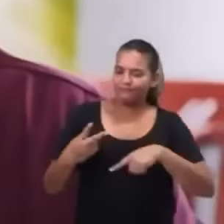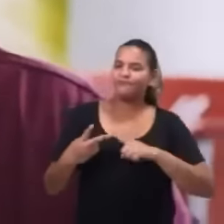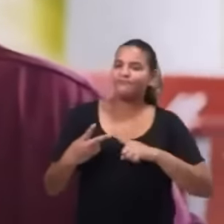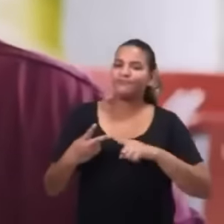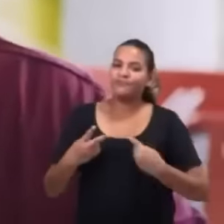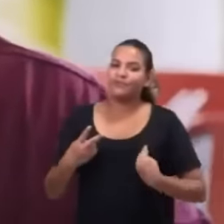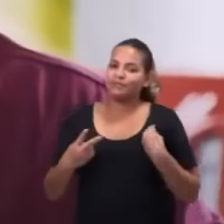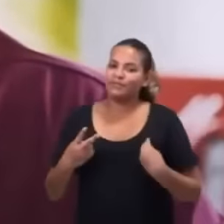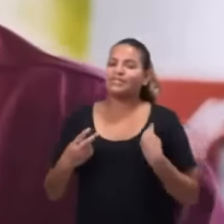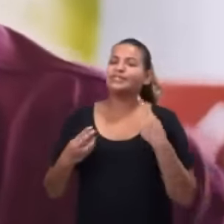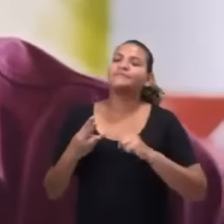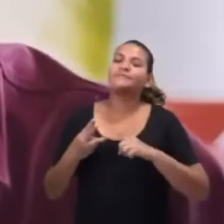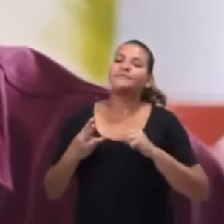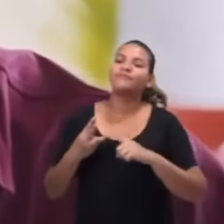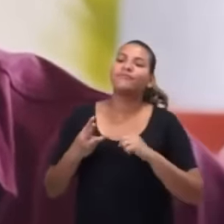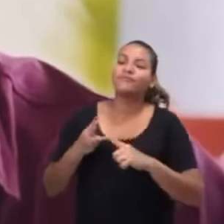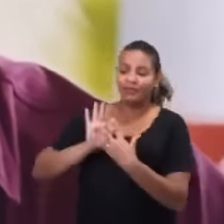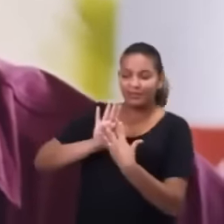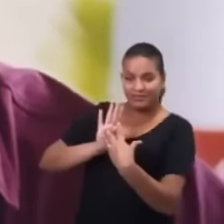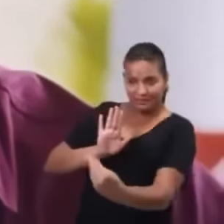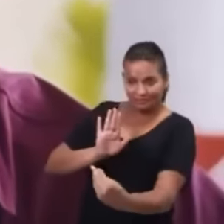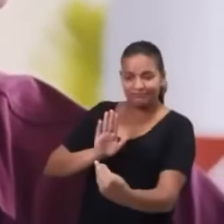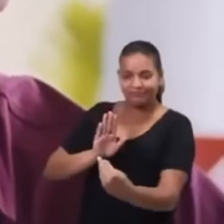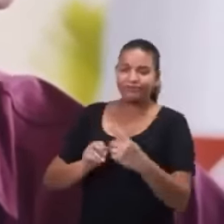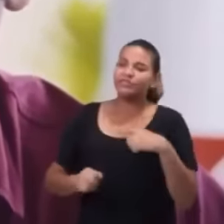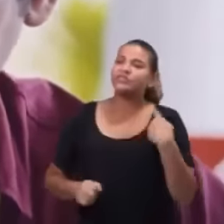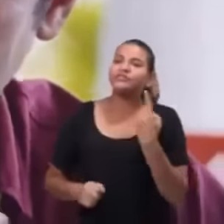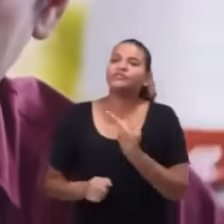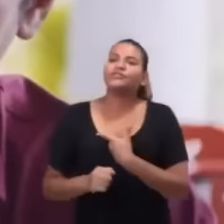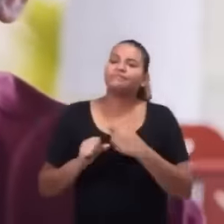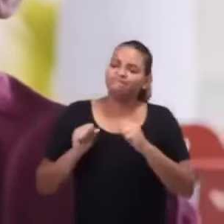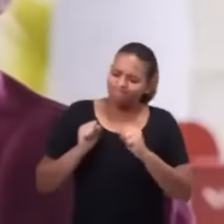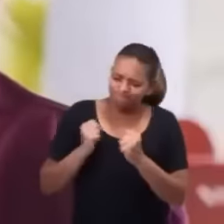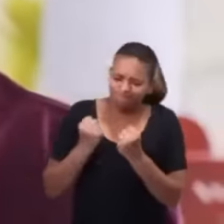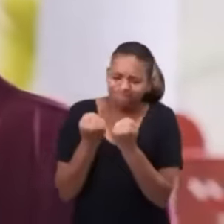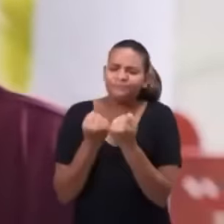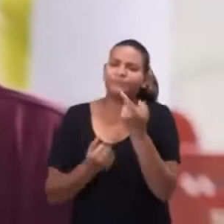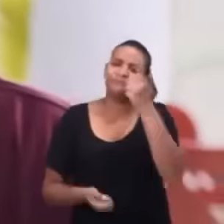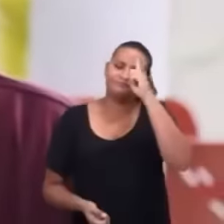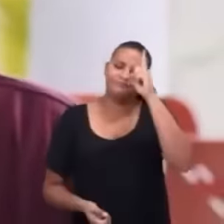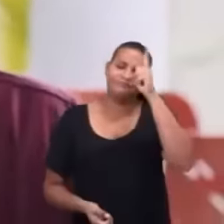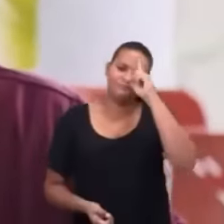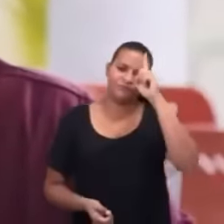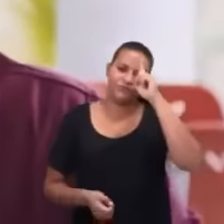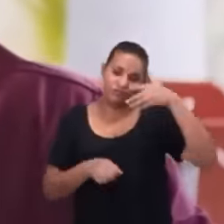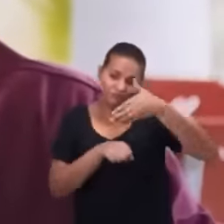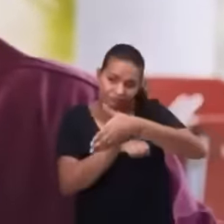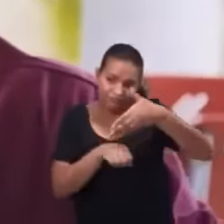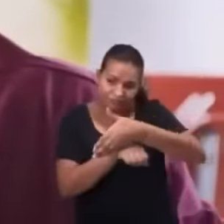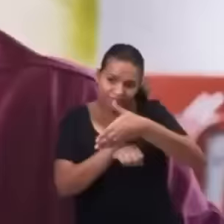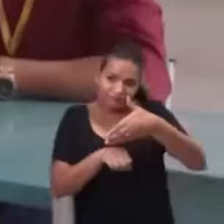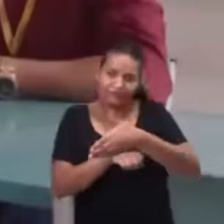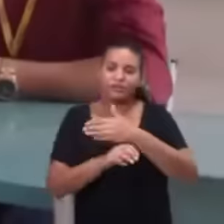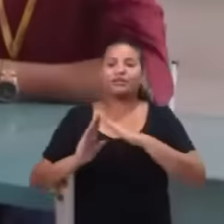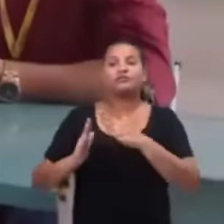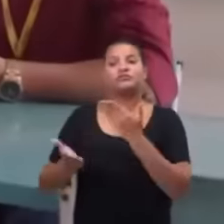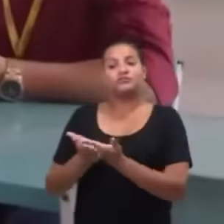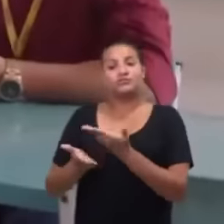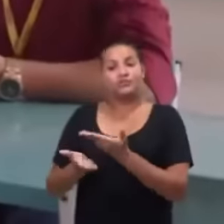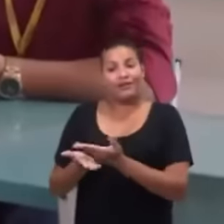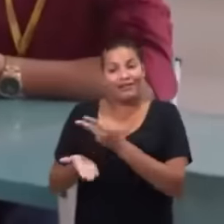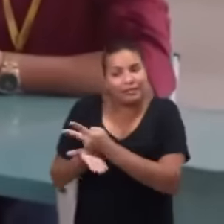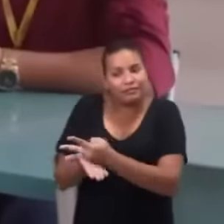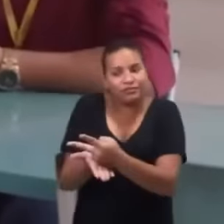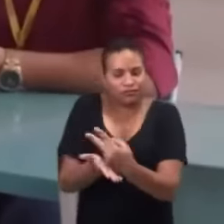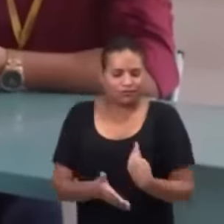a presença e o exemplo. Então, a gente faz de tudo para estar todos os dias na escola, o tempo todo. Estar presente